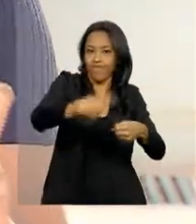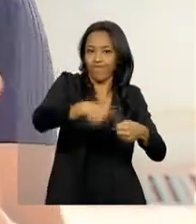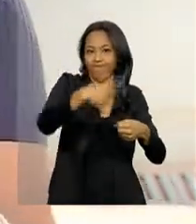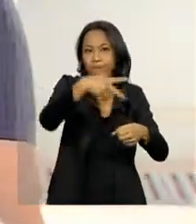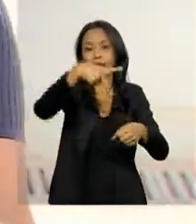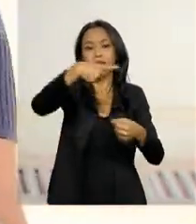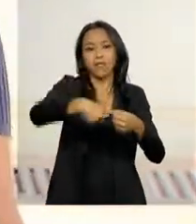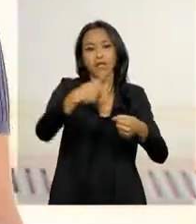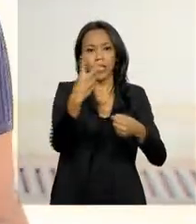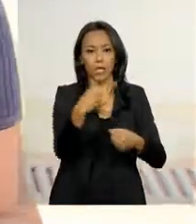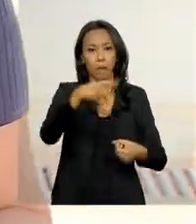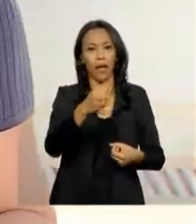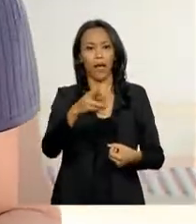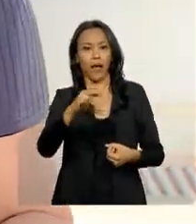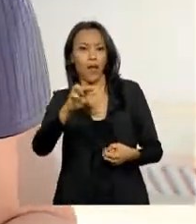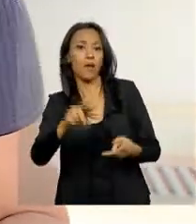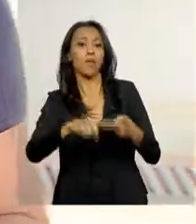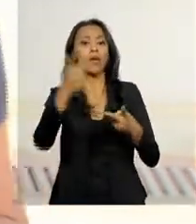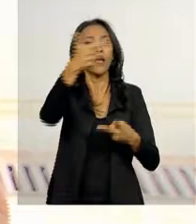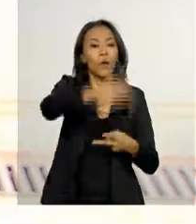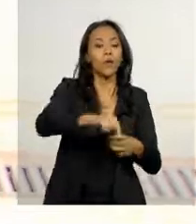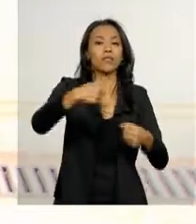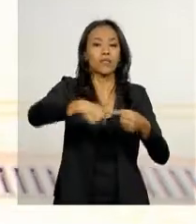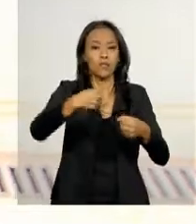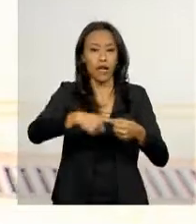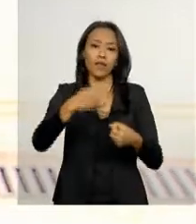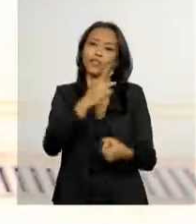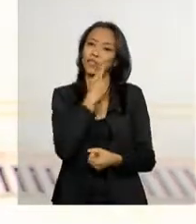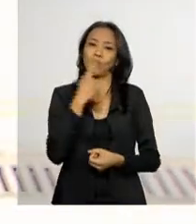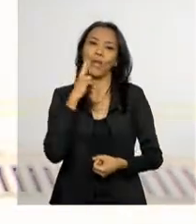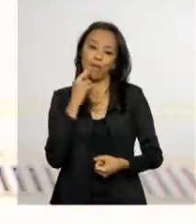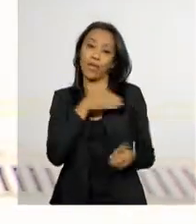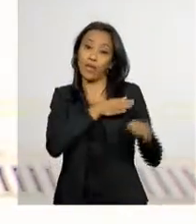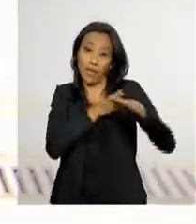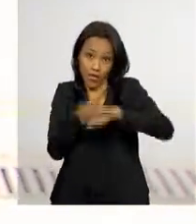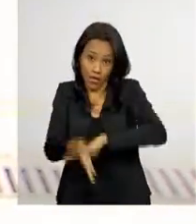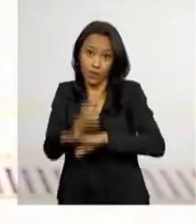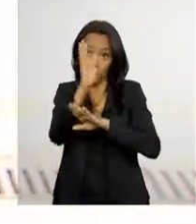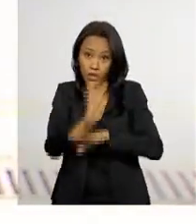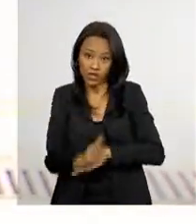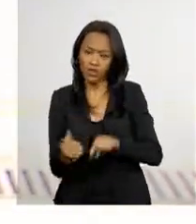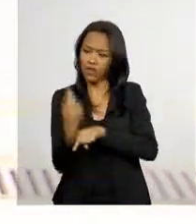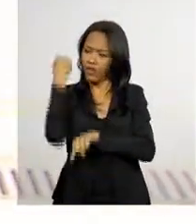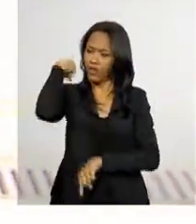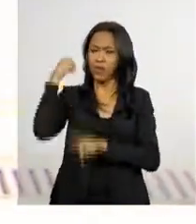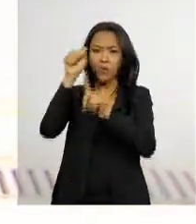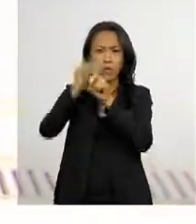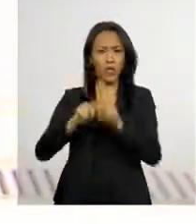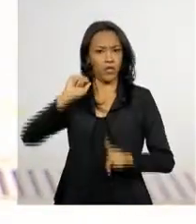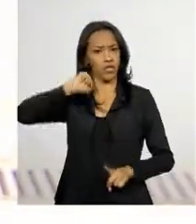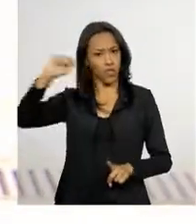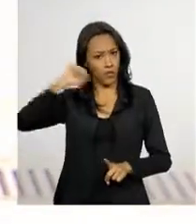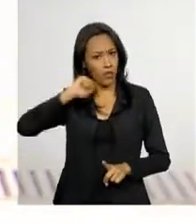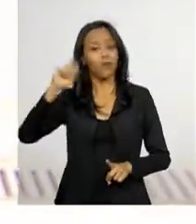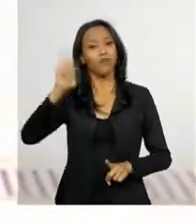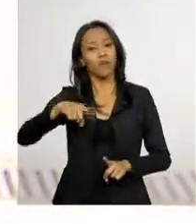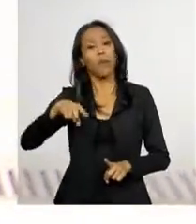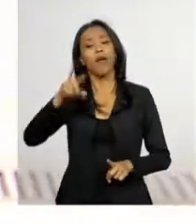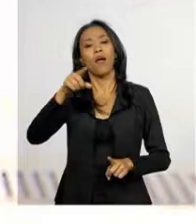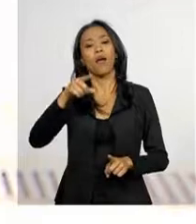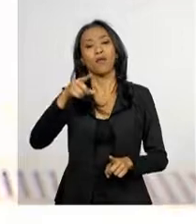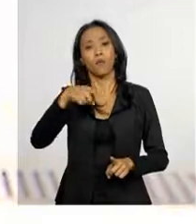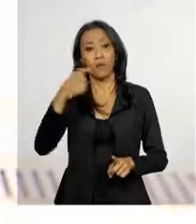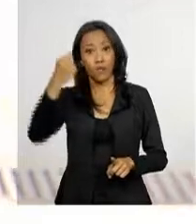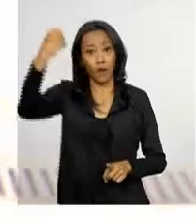no estado de Roraima, por onde esses imigrantes entram no Brasil. Desde abril, contando inclusive com as transferências